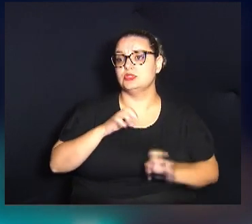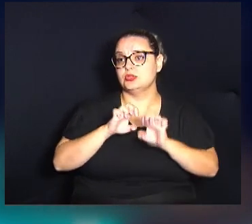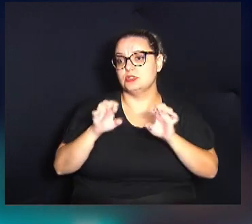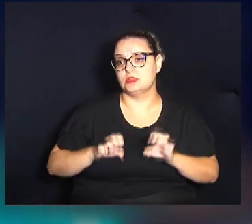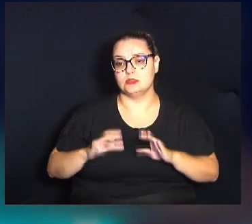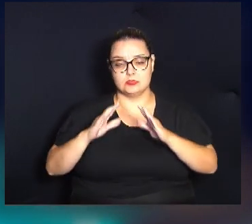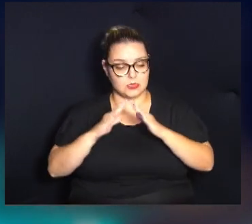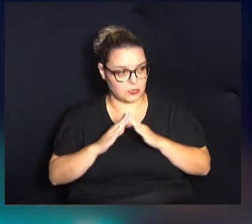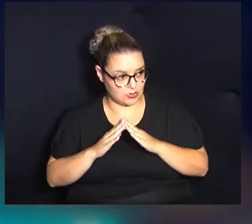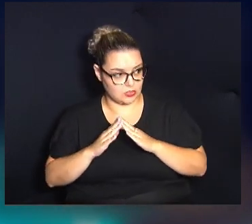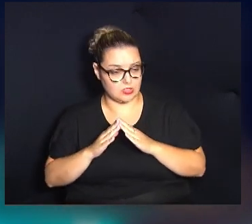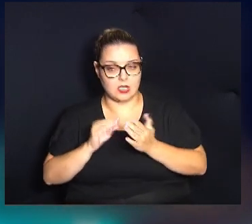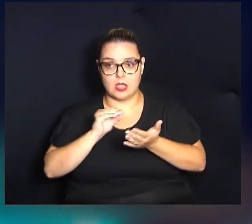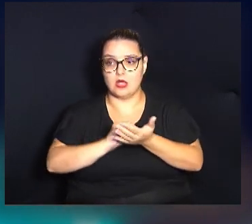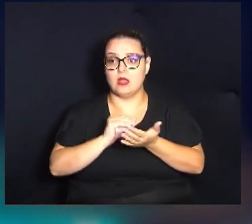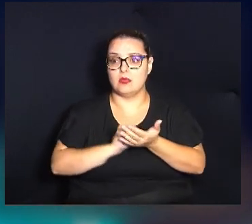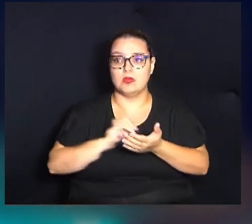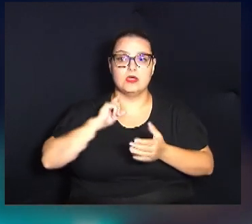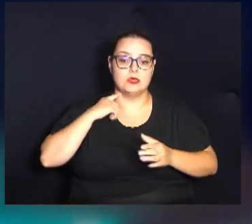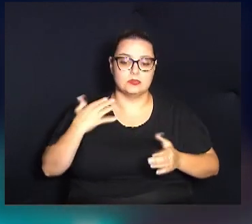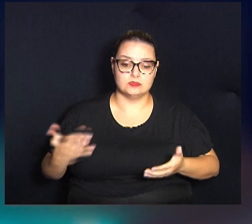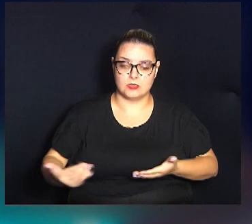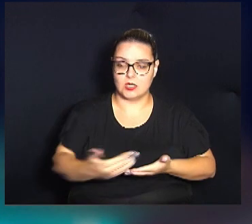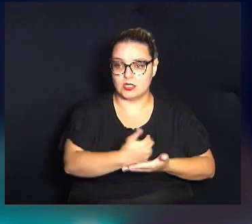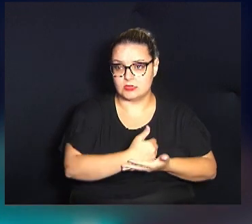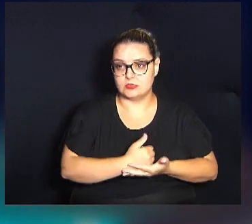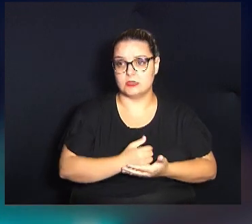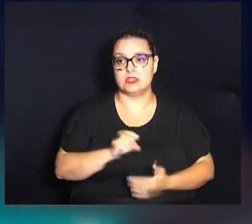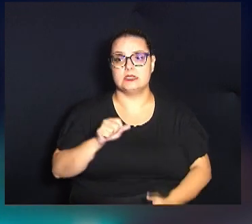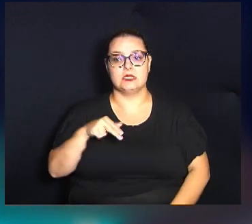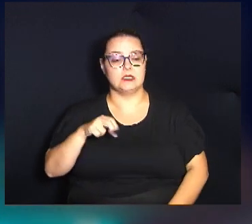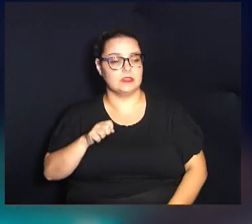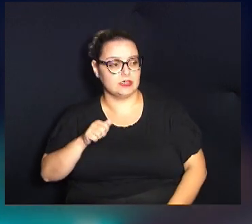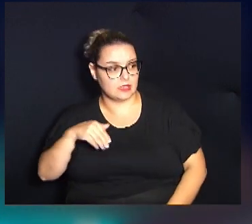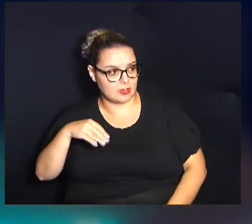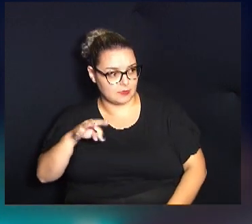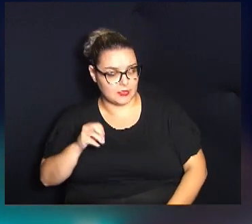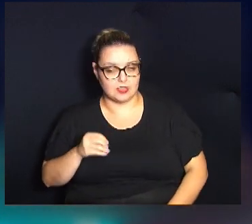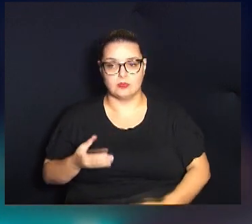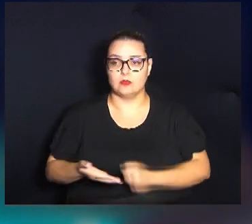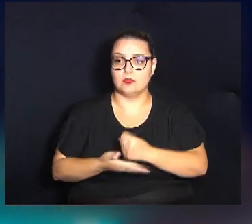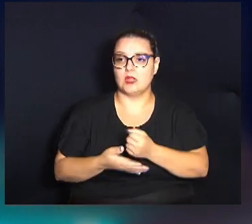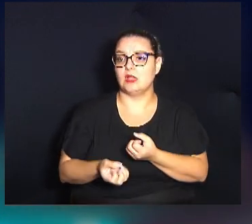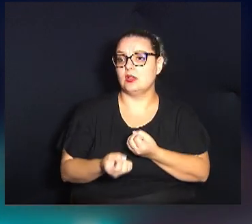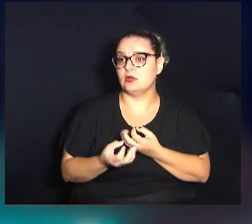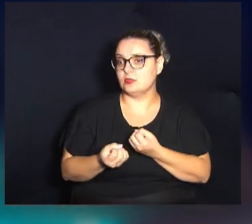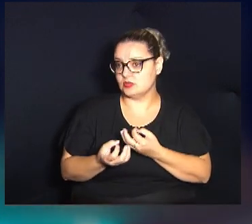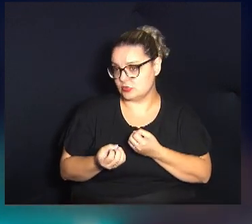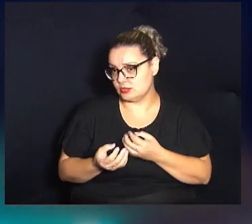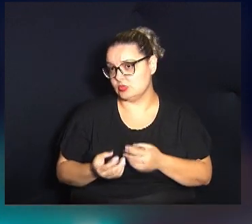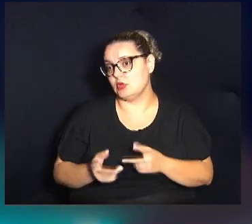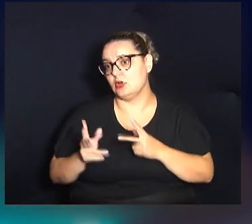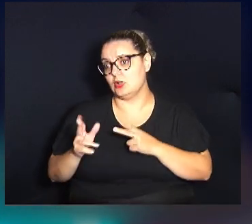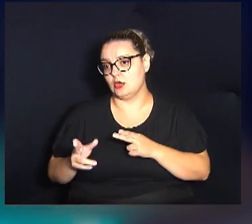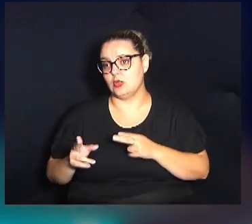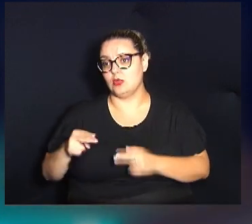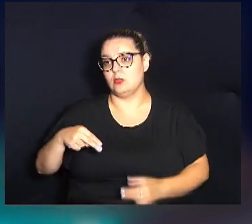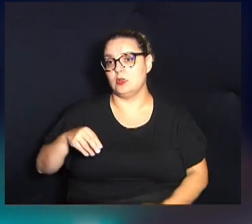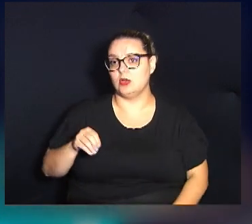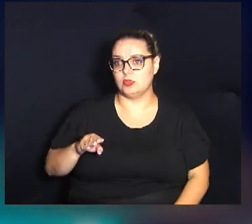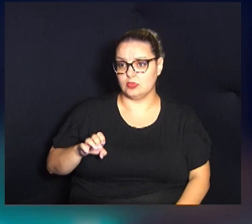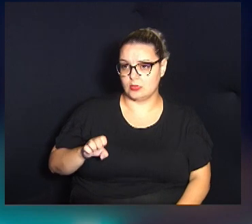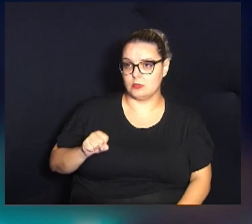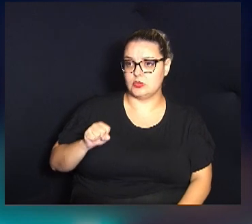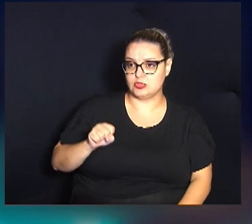moradia, falta de coleta de lixo, de saneamento básico. E isso tudo são dados de acordo com a NOB, SUAS,